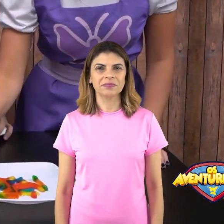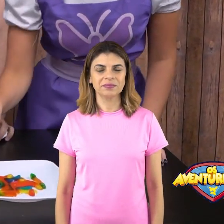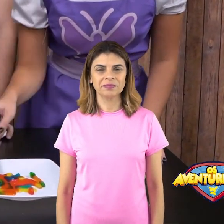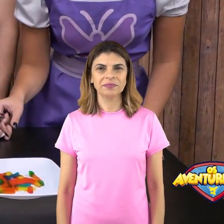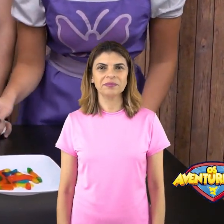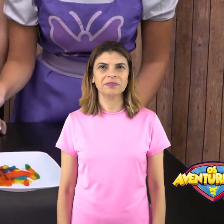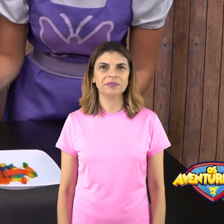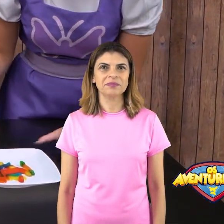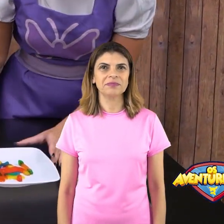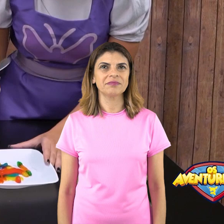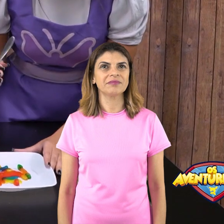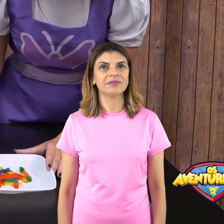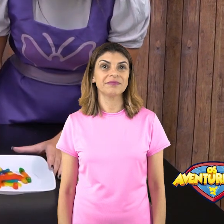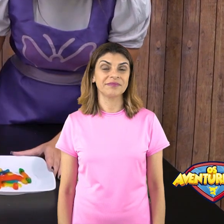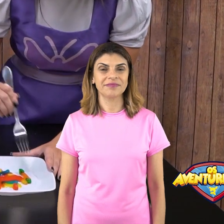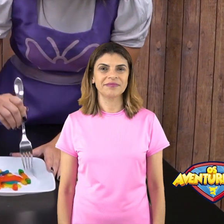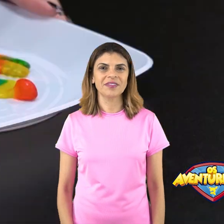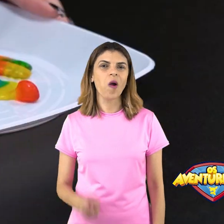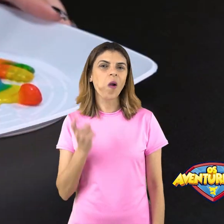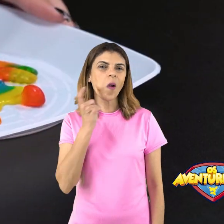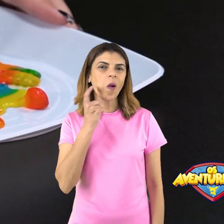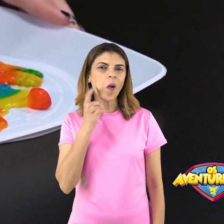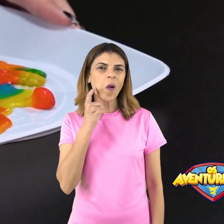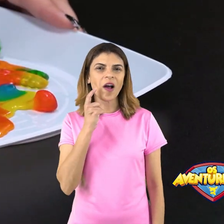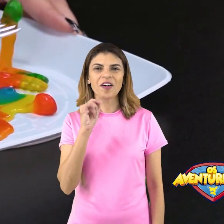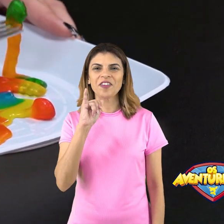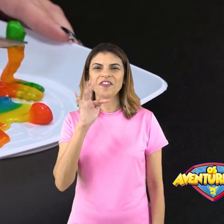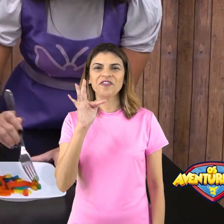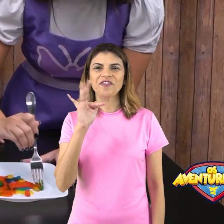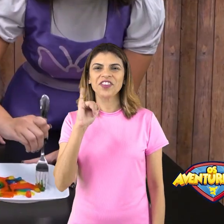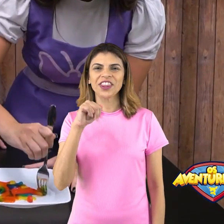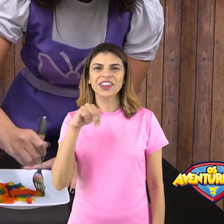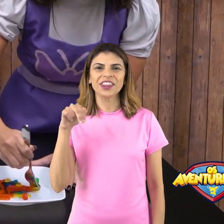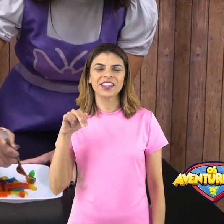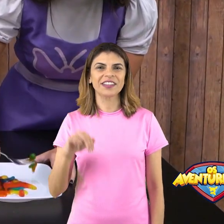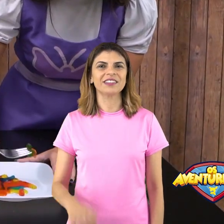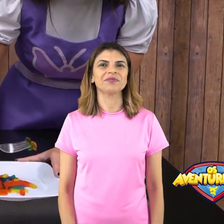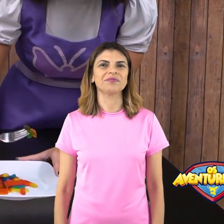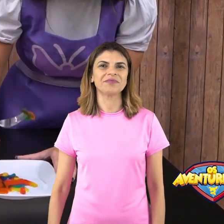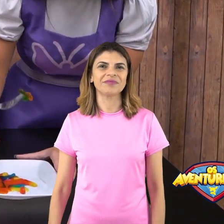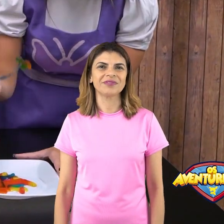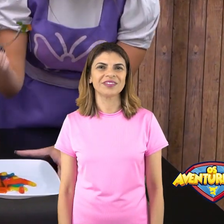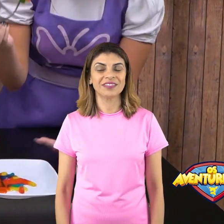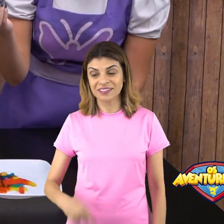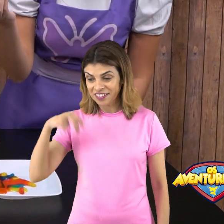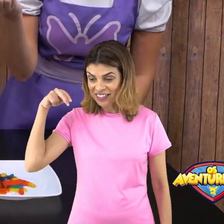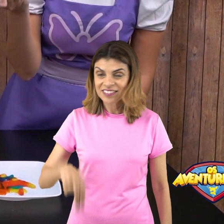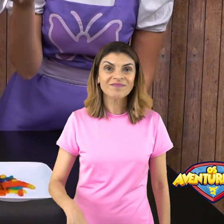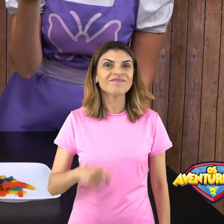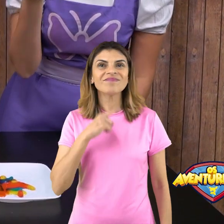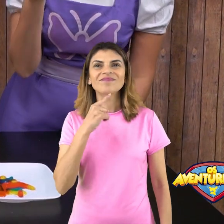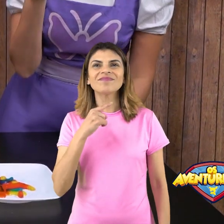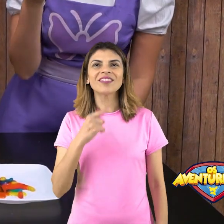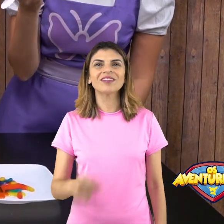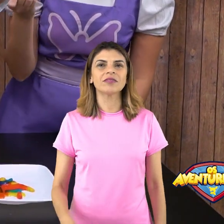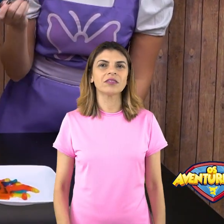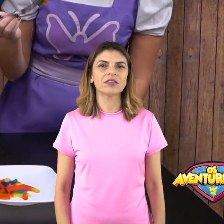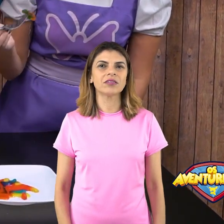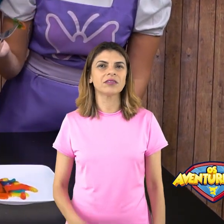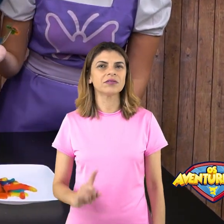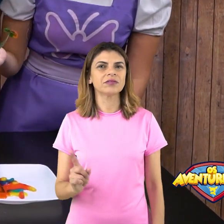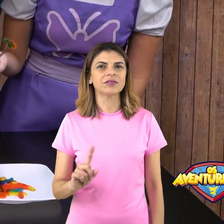vocês. Vê se é bom. Bala fina e quente. Essa eu nunca vi. Fura? Não, sim. O garfo nem entra. Vou comer, hein?